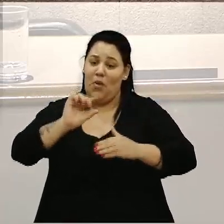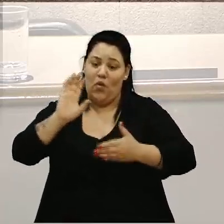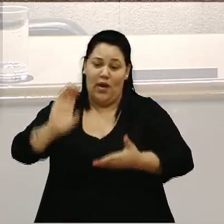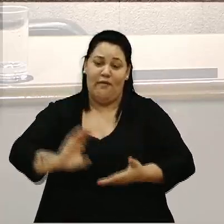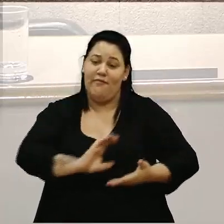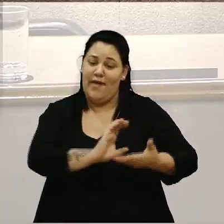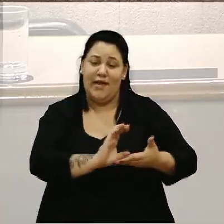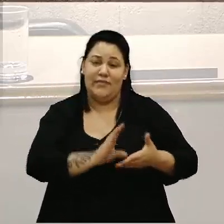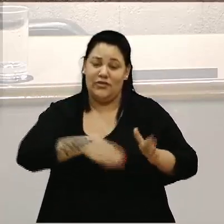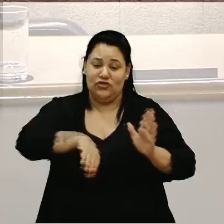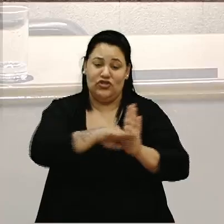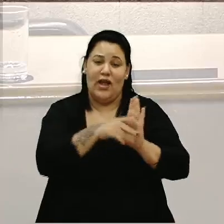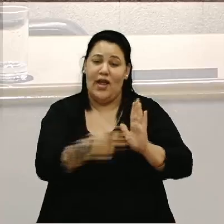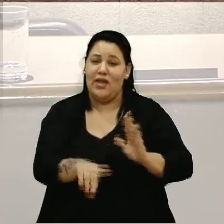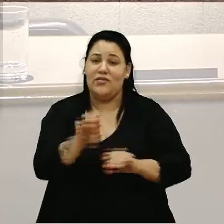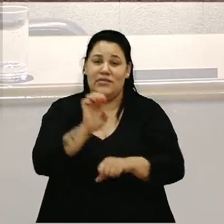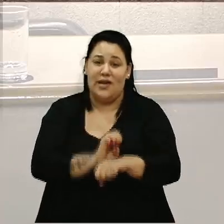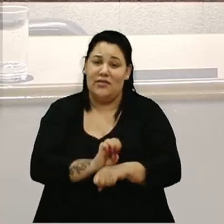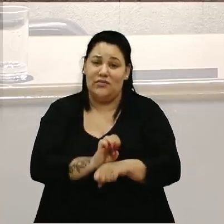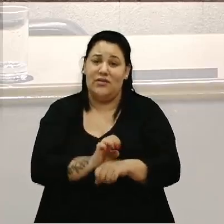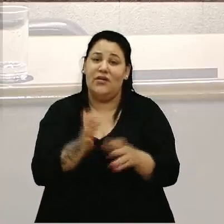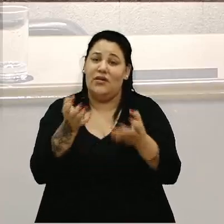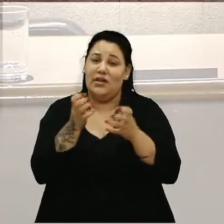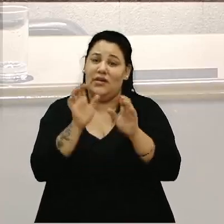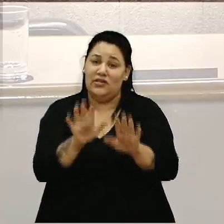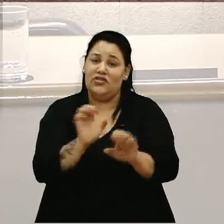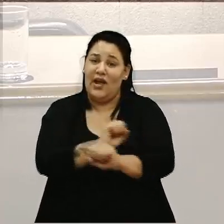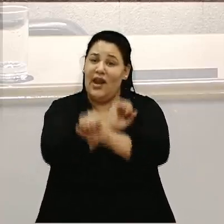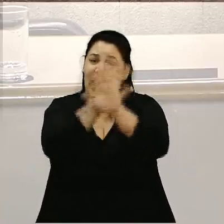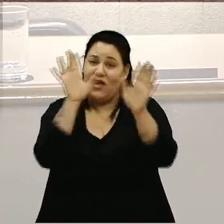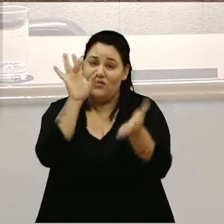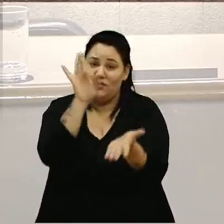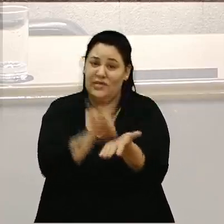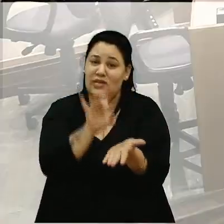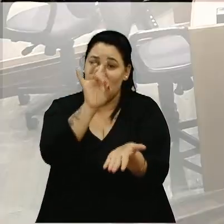estão vindo para o nosso Estado. Gostaria que isso ficasse registrado. Era isso, meu muito obrigado.